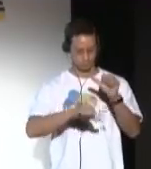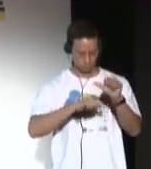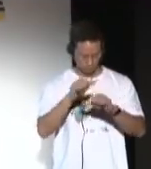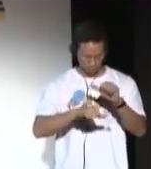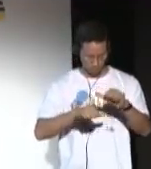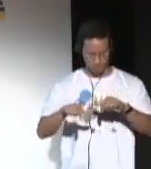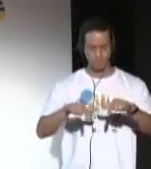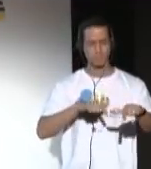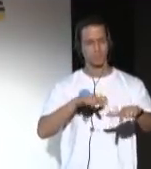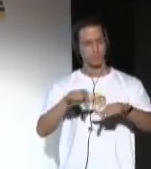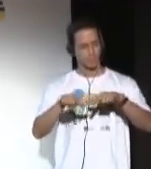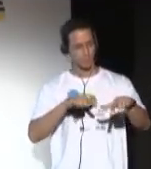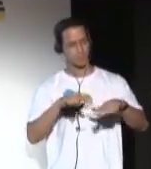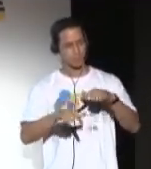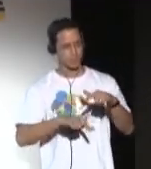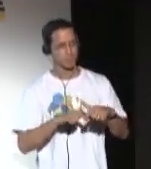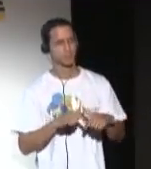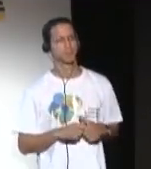nos empregos.